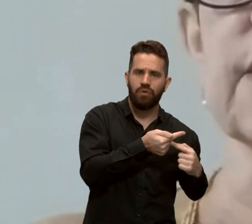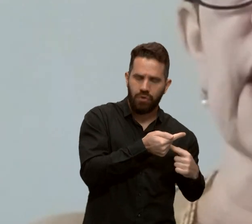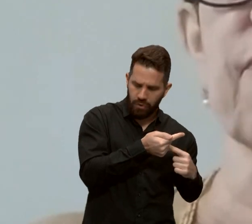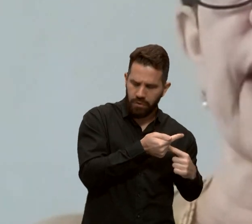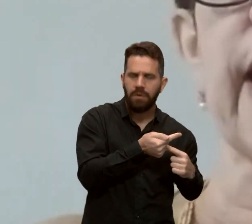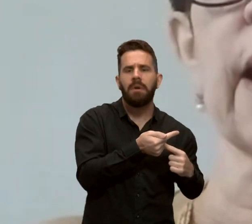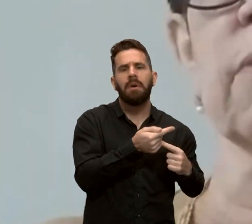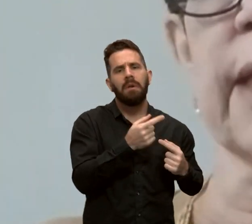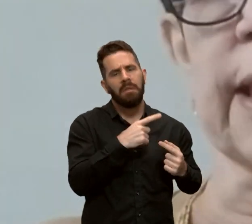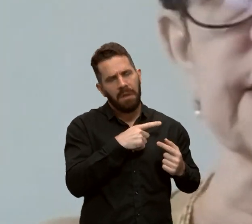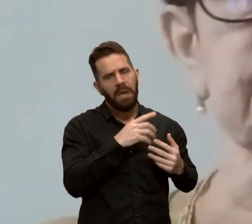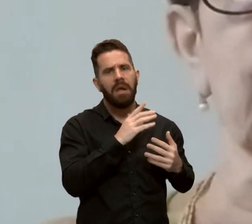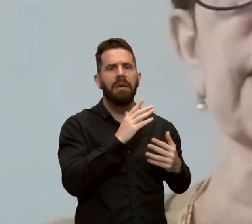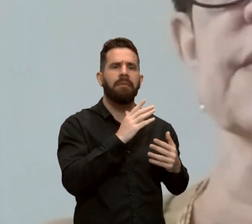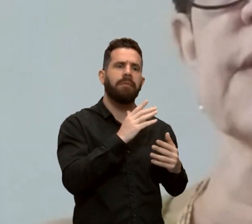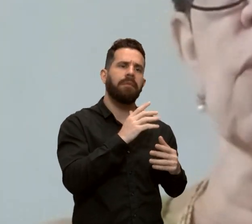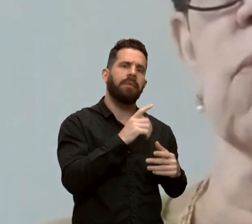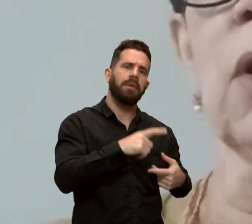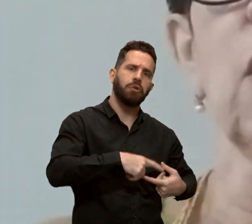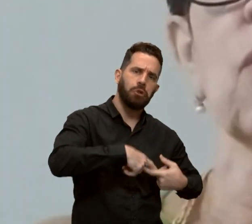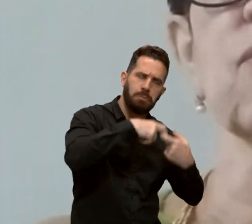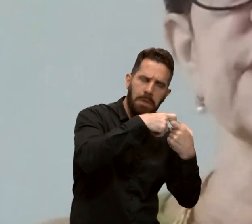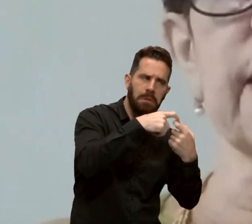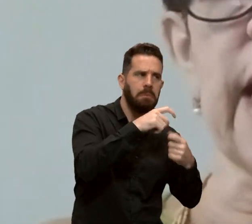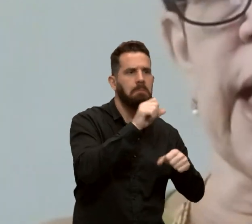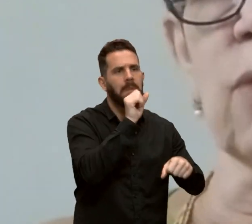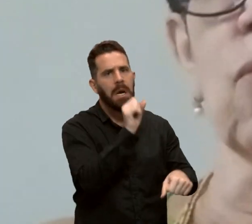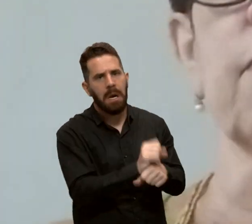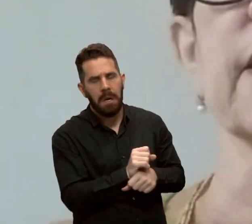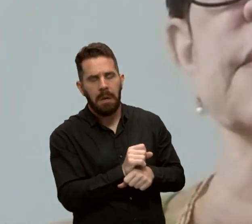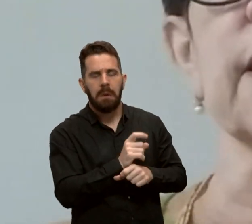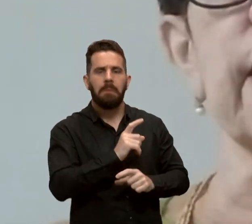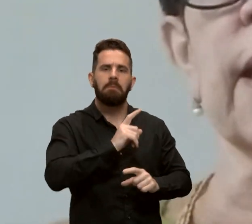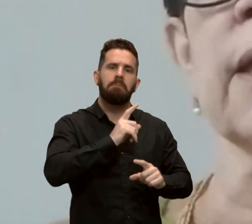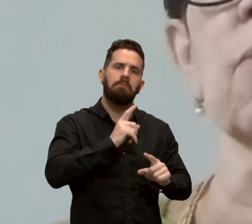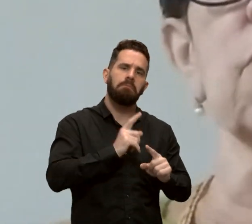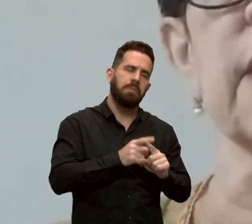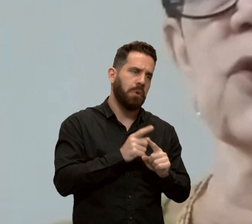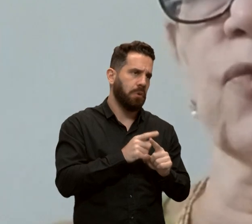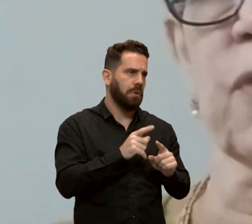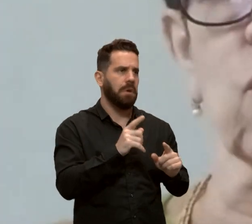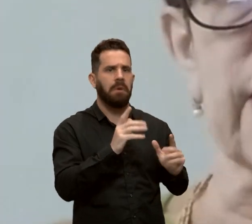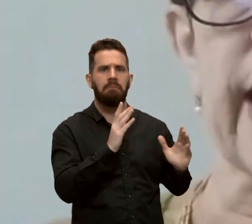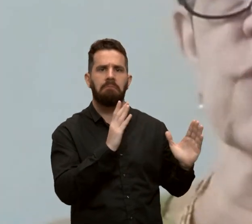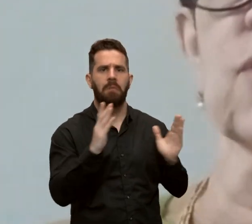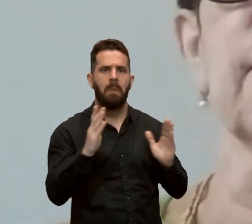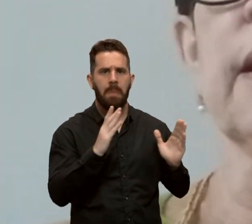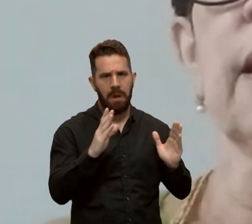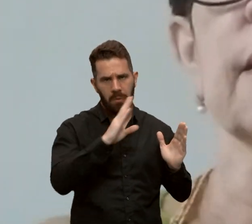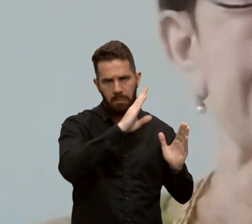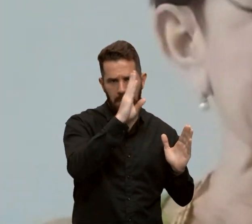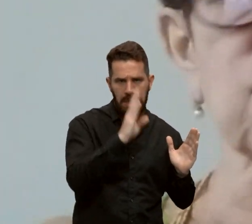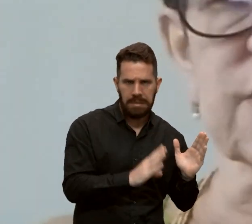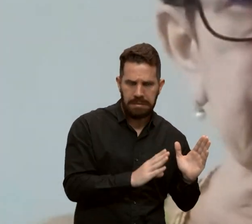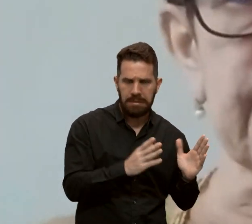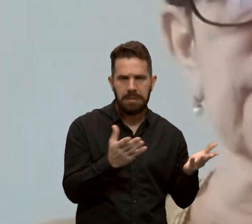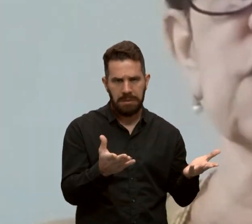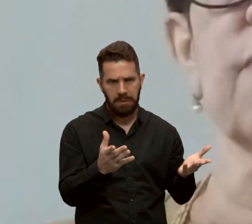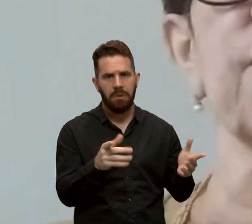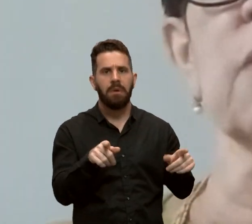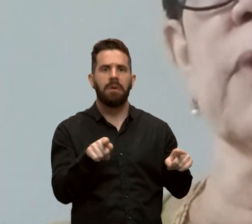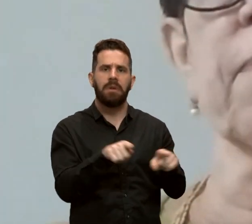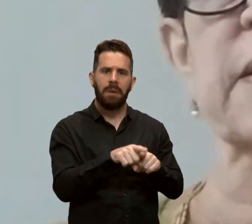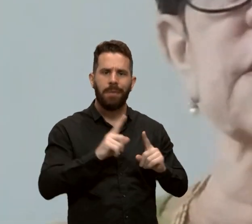alguns intervalos em relação à questão do cenário brasileiro, das dificuldades da